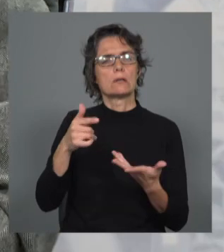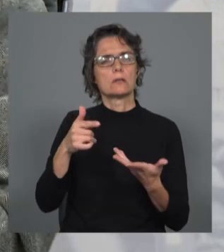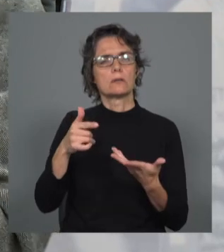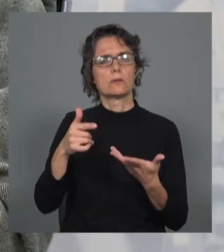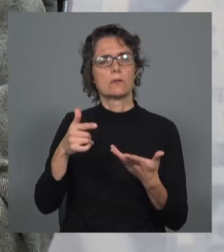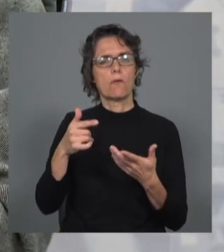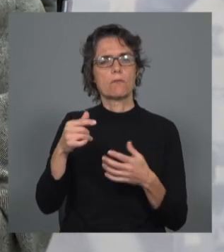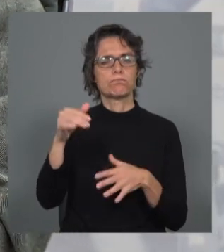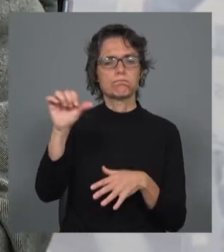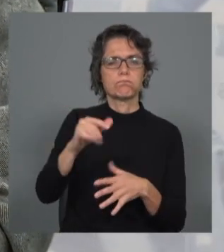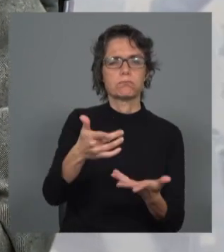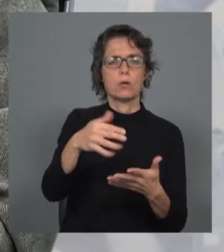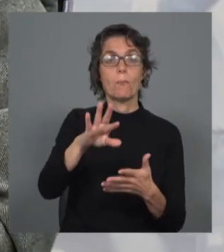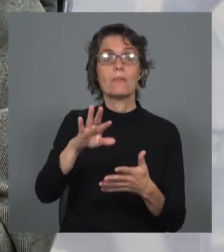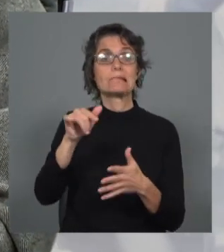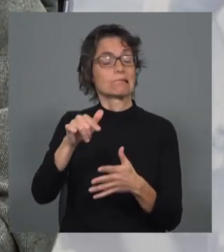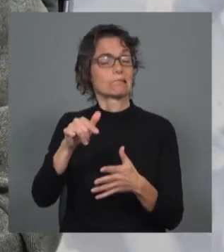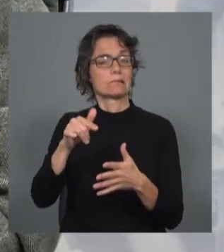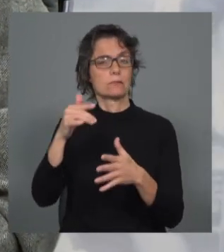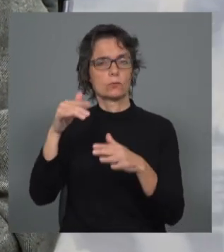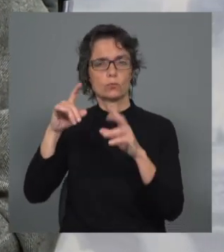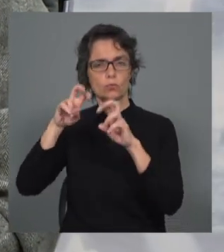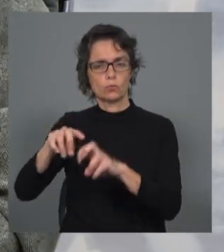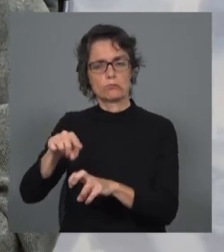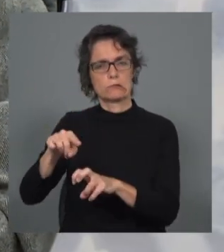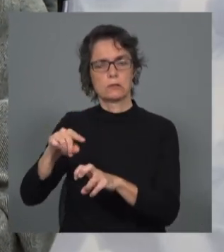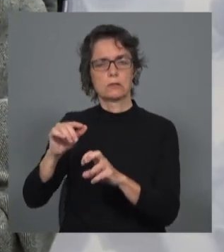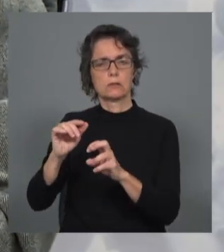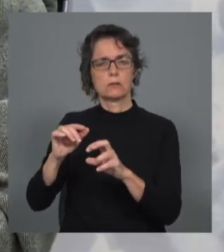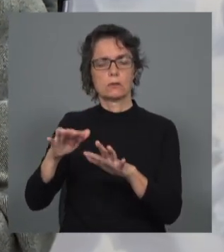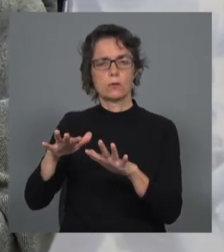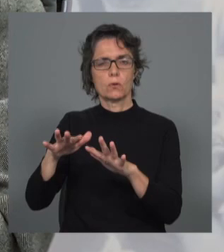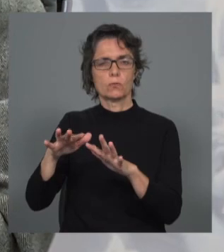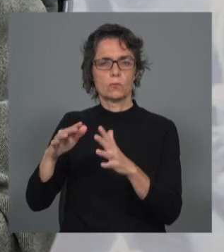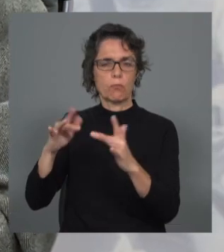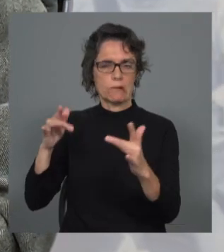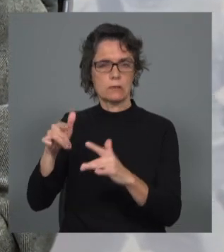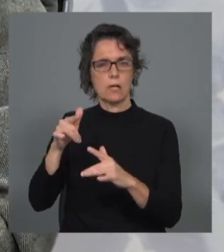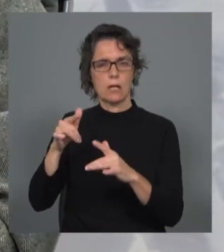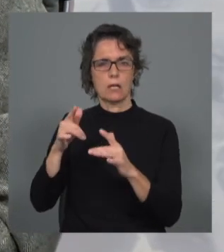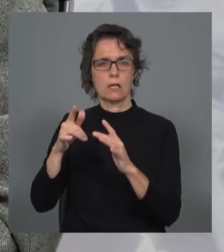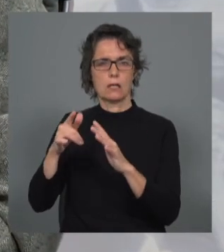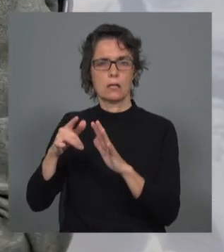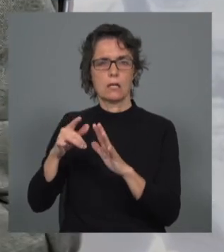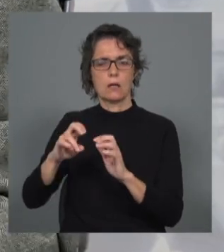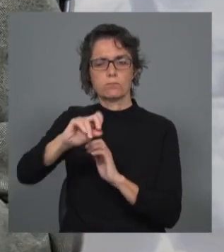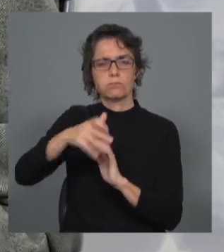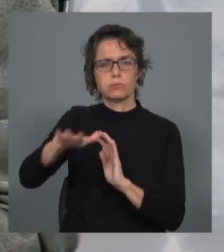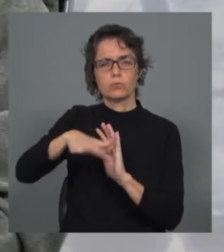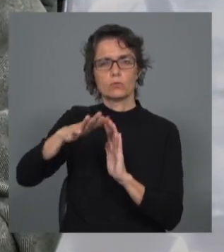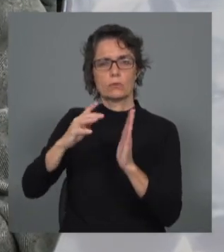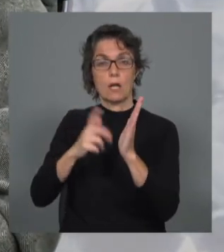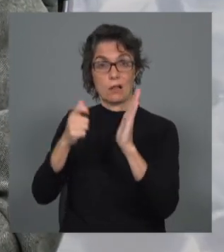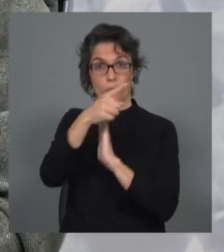foram estudos feitos pelas redes sociais, sobretudo nos Estados Unidos, mas não só, que mostrou que